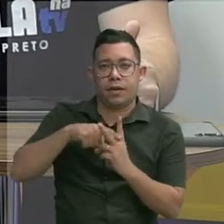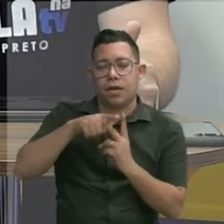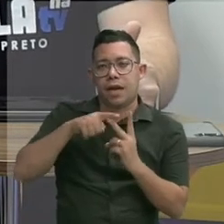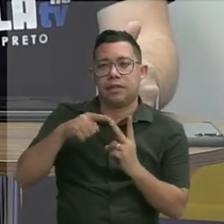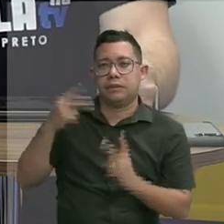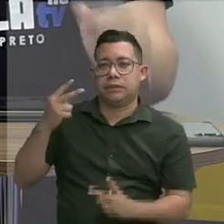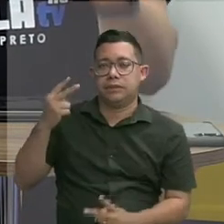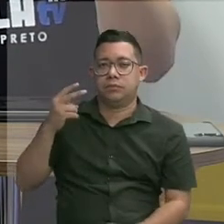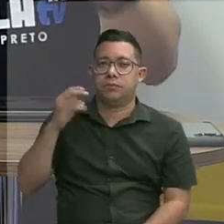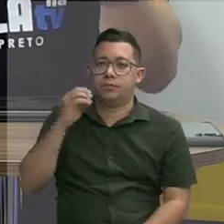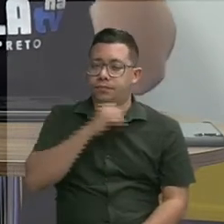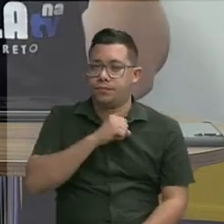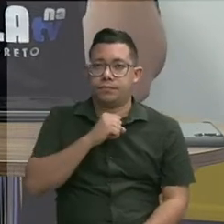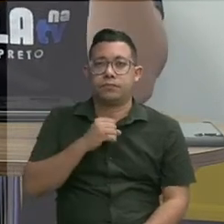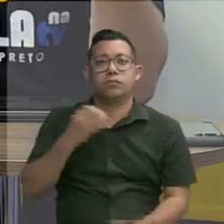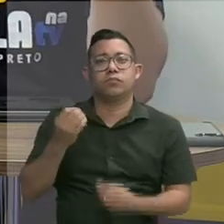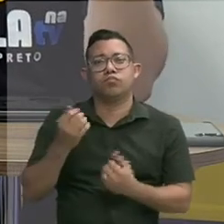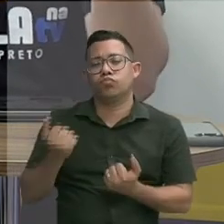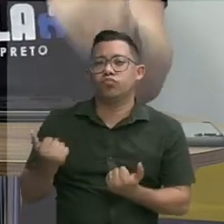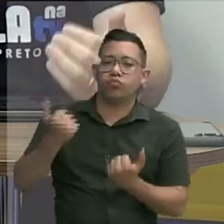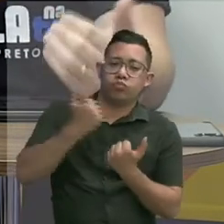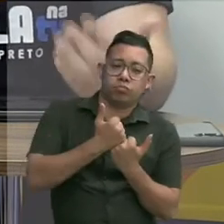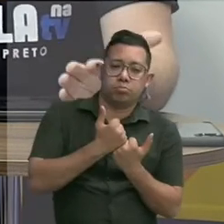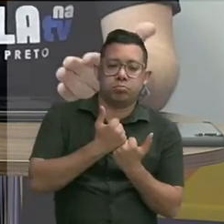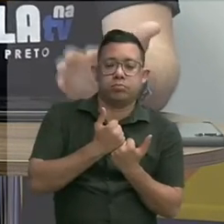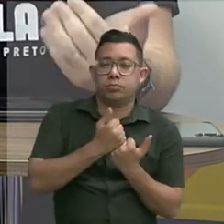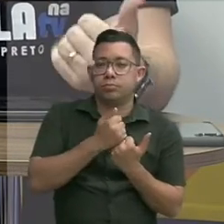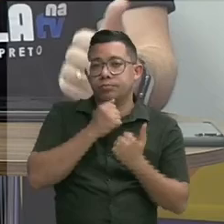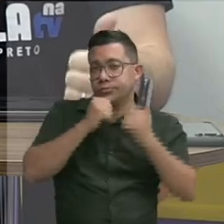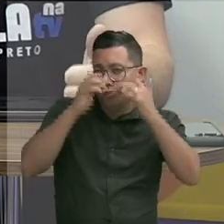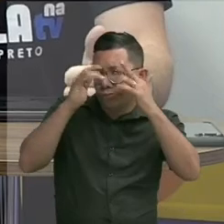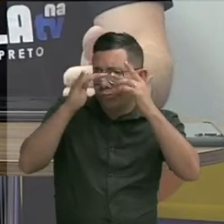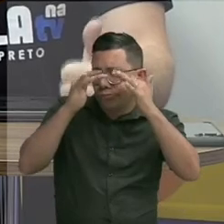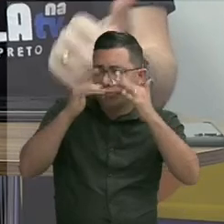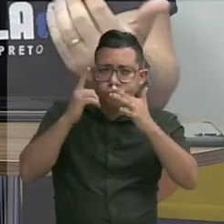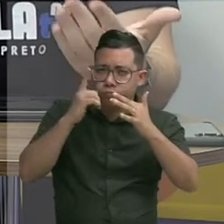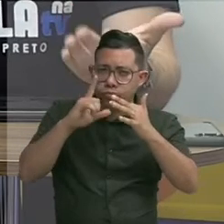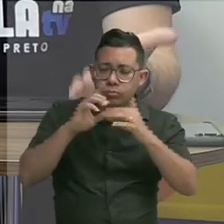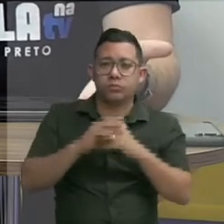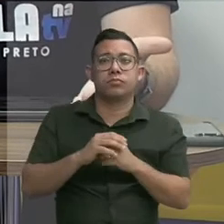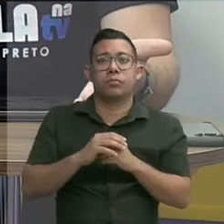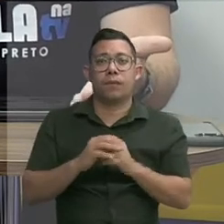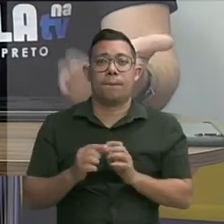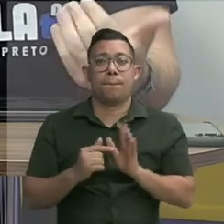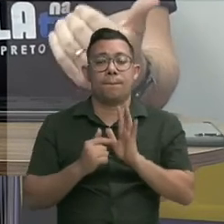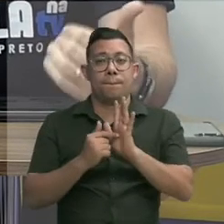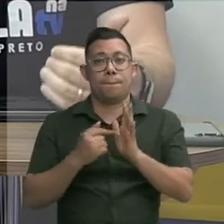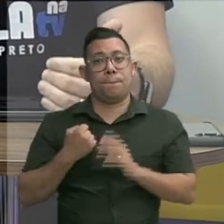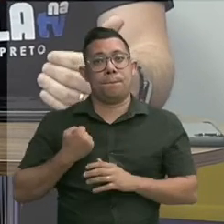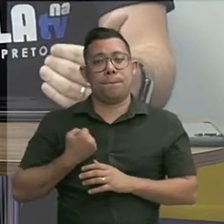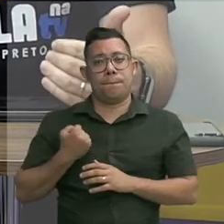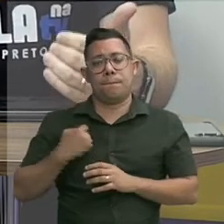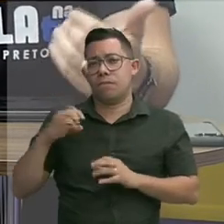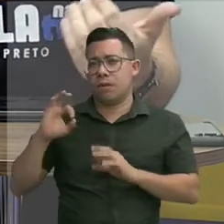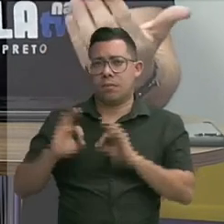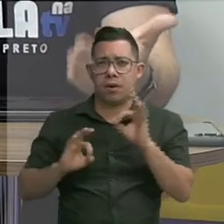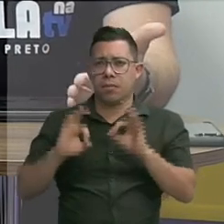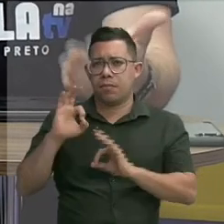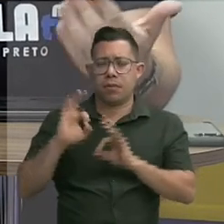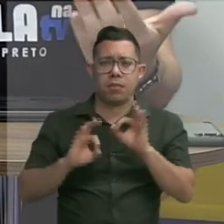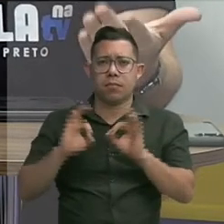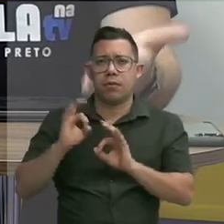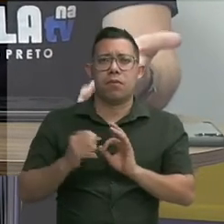2º grau tão quando substituímos mãe a incógnita de uma equação por um número Encontramos